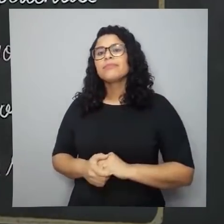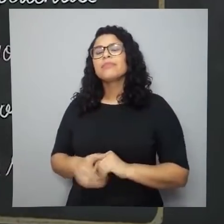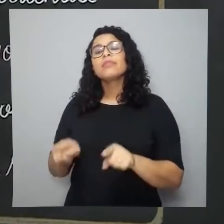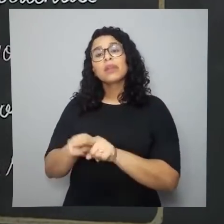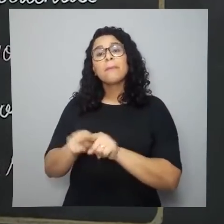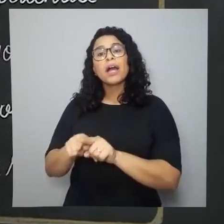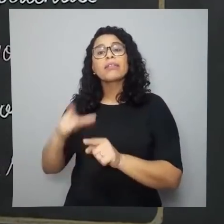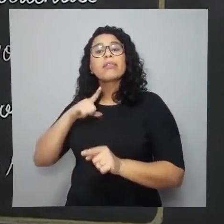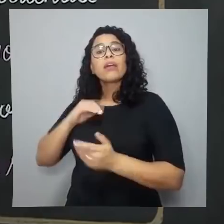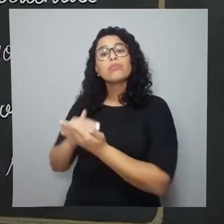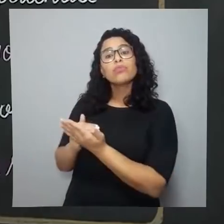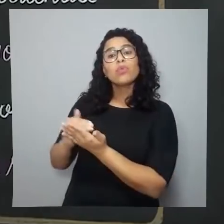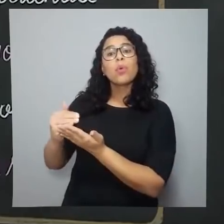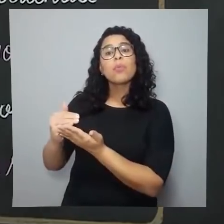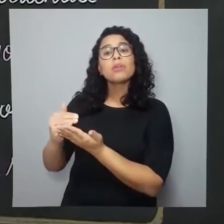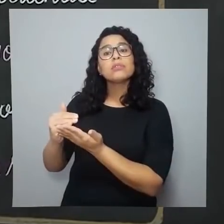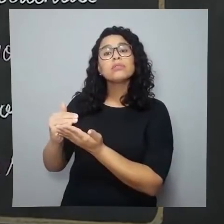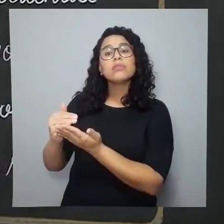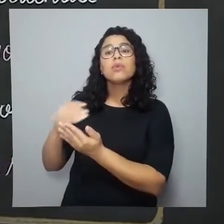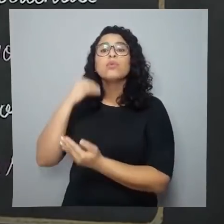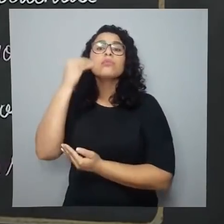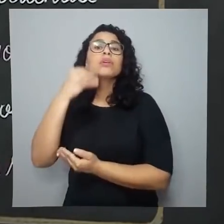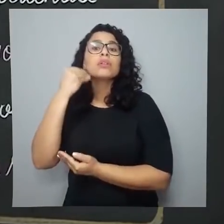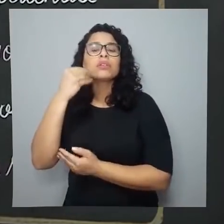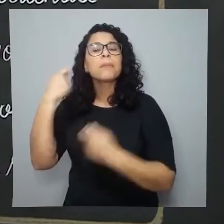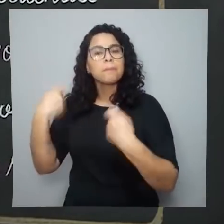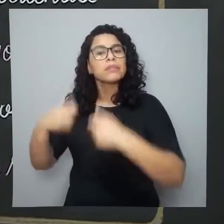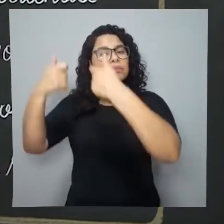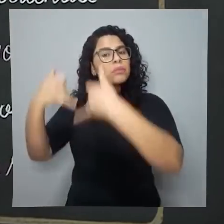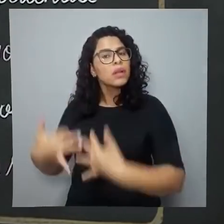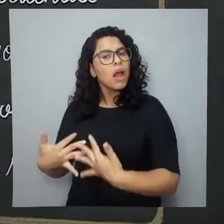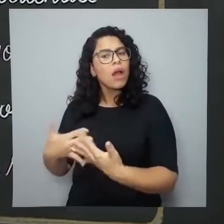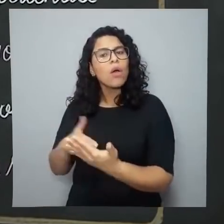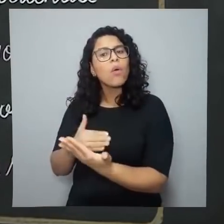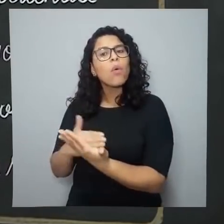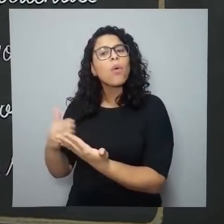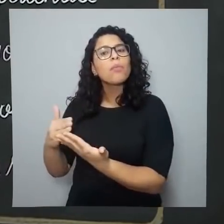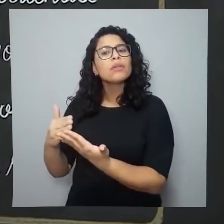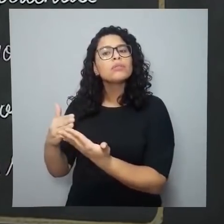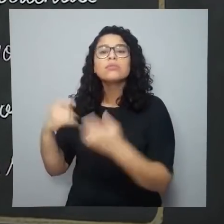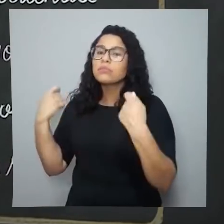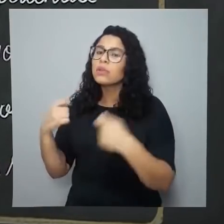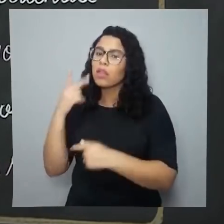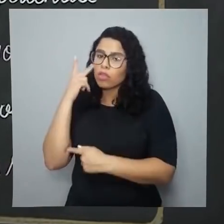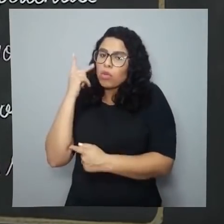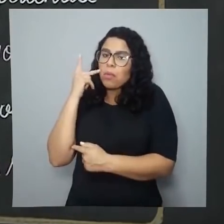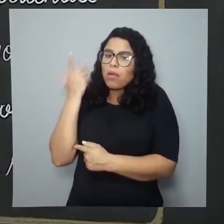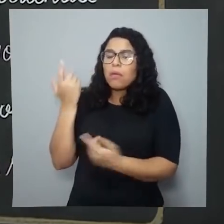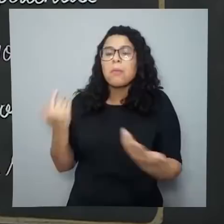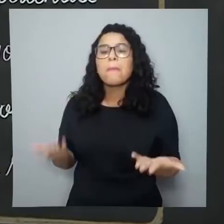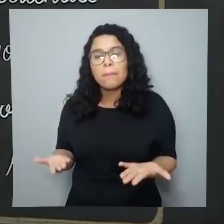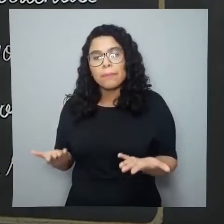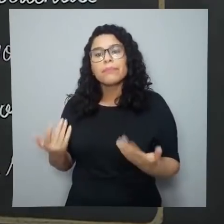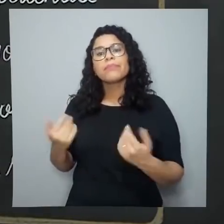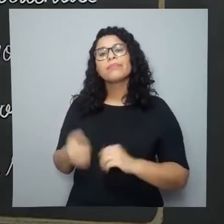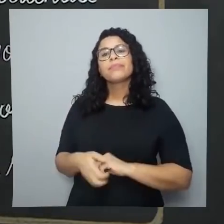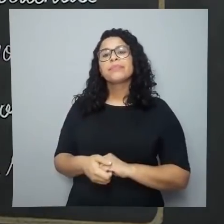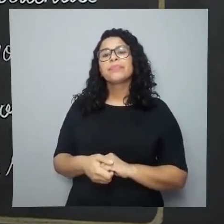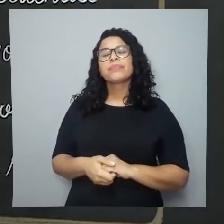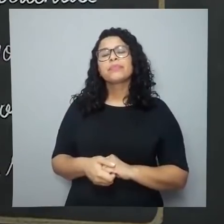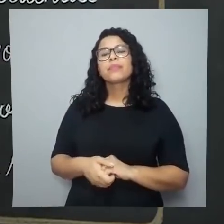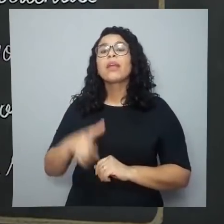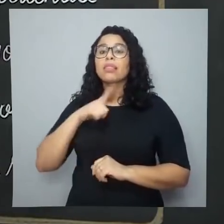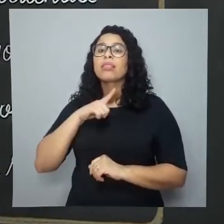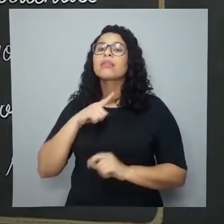introdução para situar que experiência é essa. Você vai relatar o quê? Você tem que dizer. É natural, você tem que começar dizendo qual é a experiência vivenciada. Há